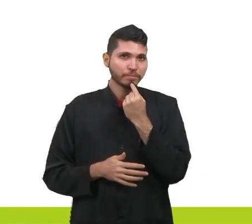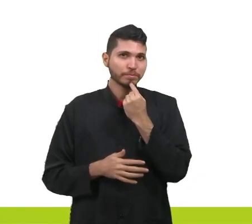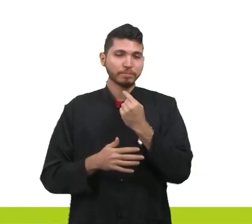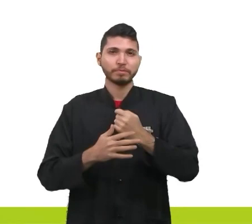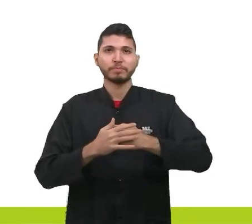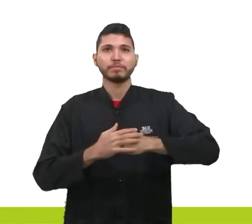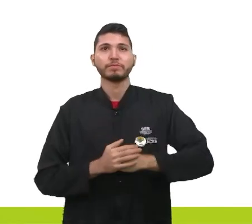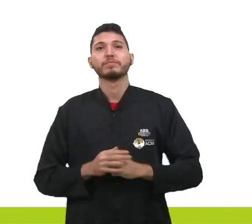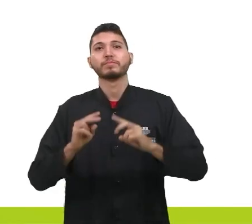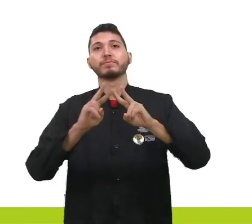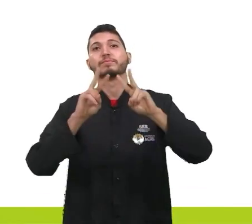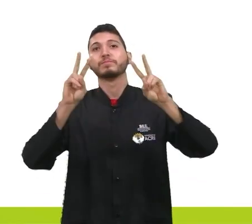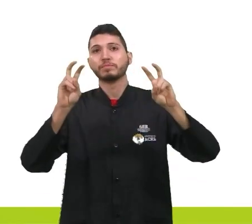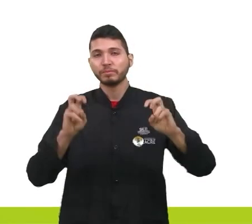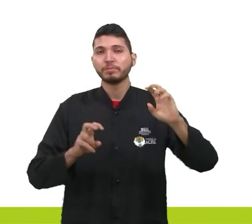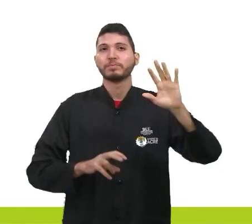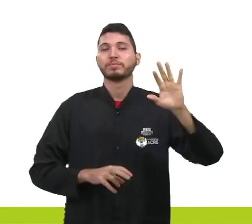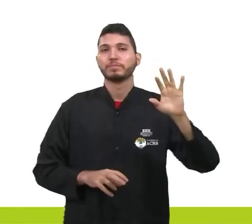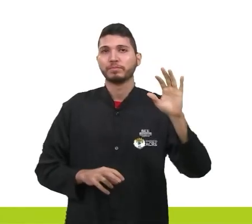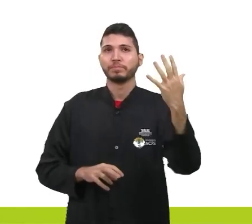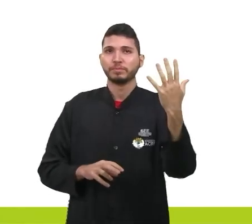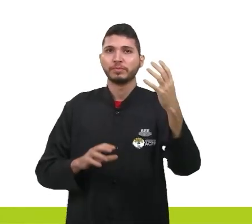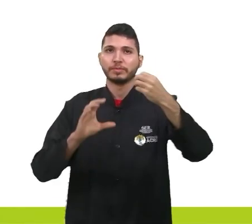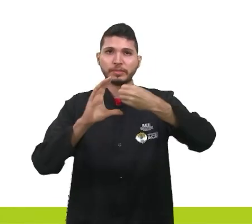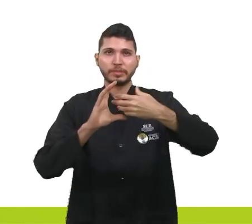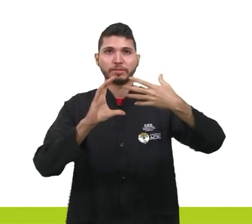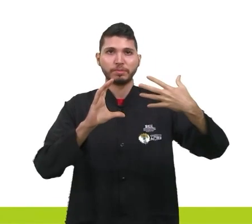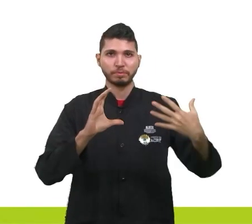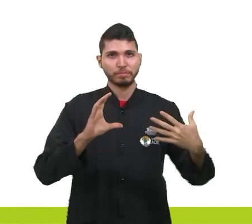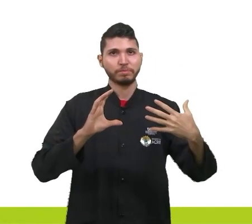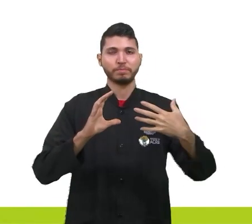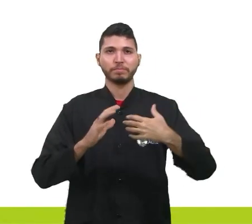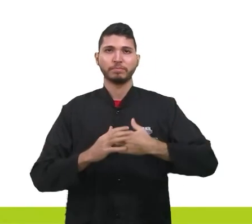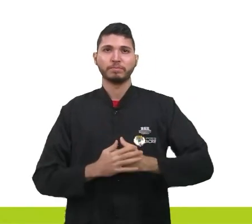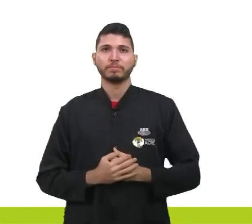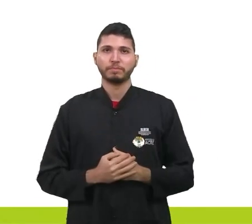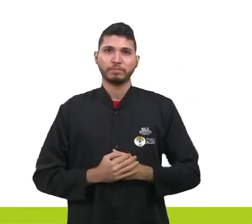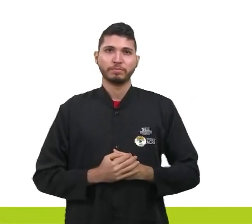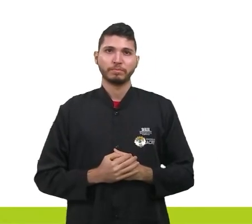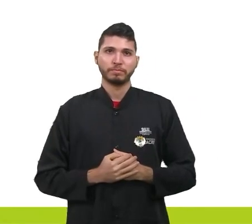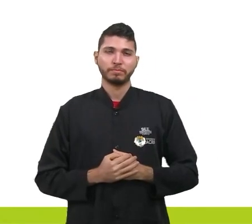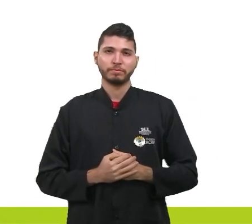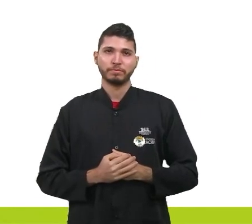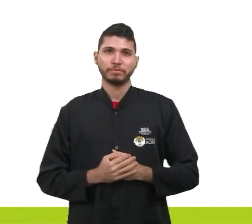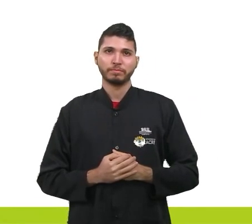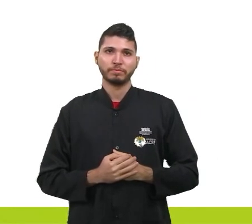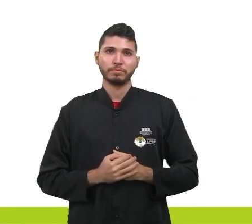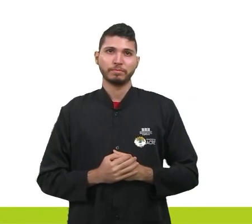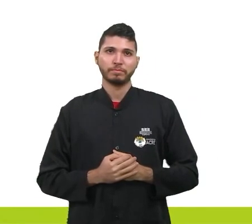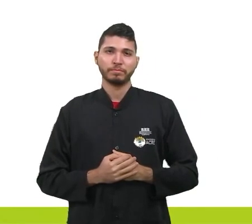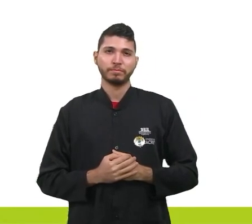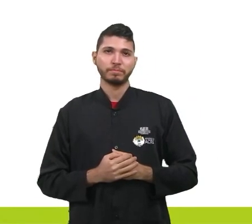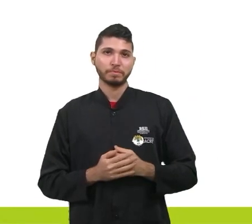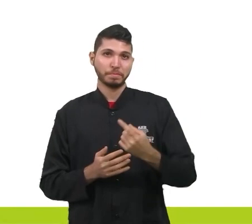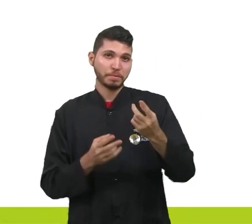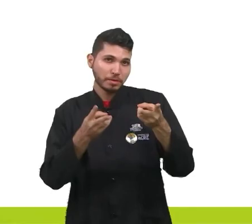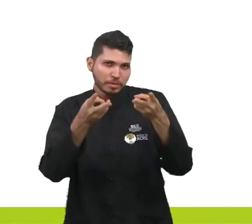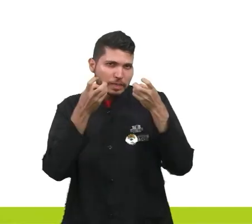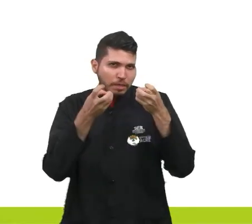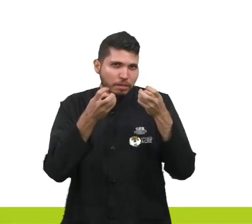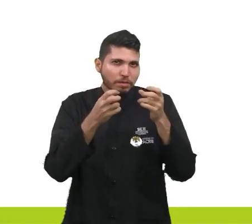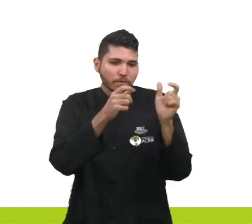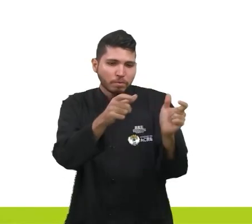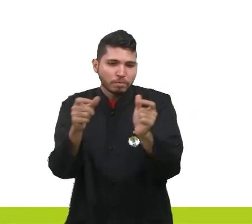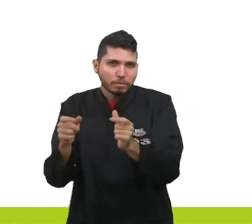um pouco do que seria o clima, das características. E interessante também que são lugares diferentes que